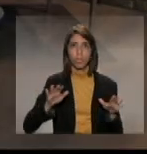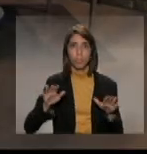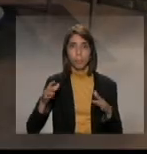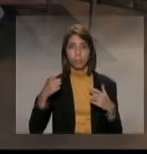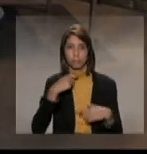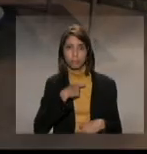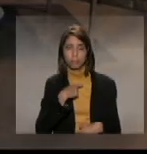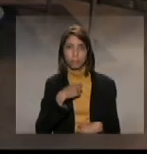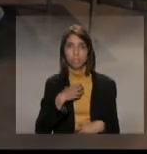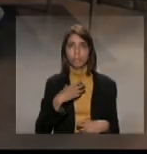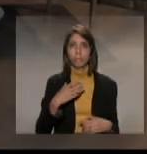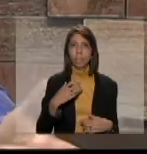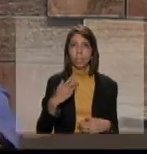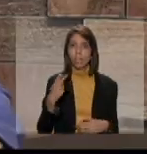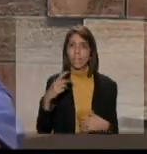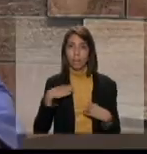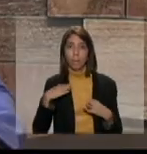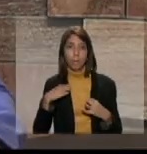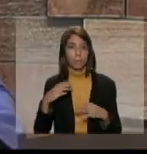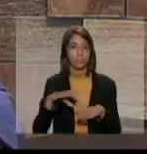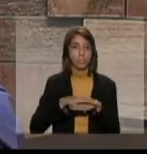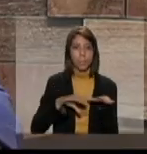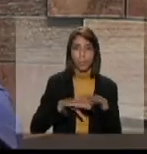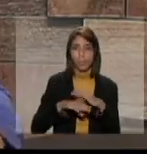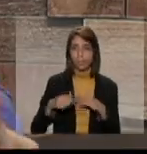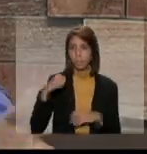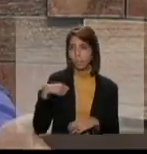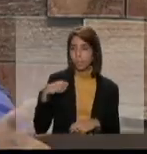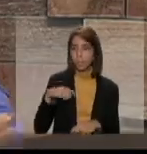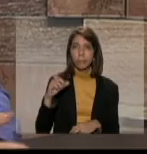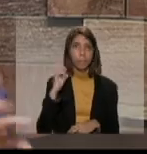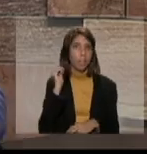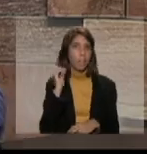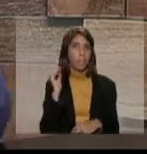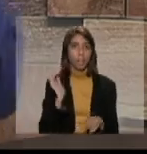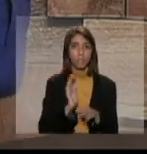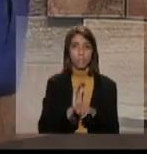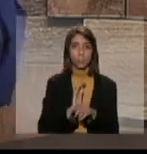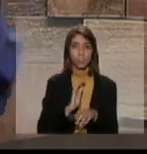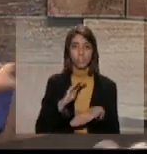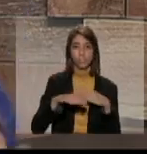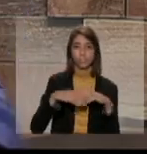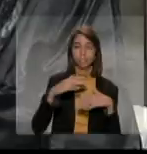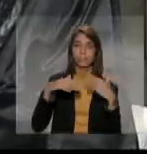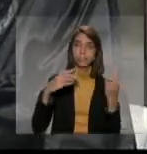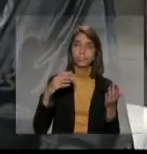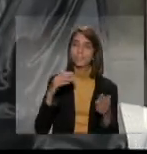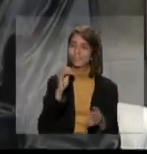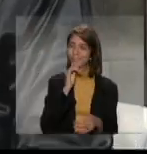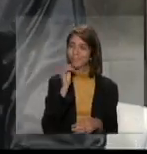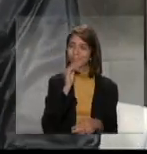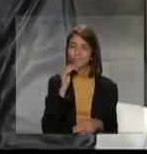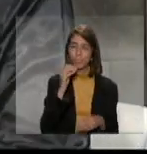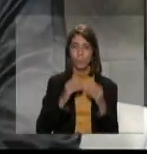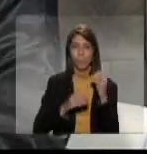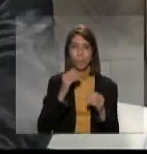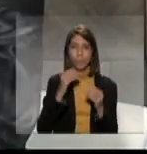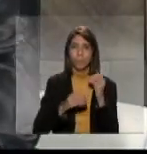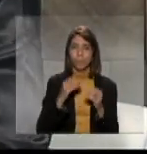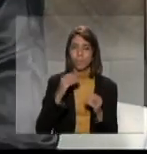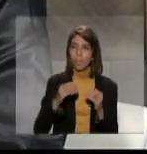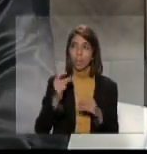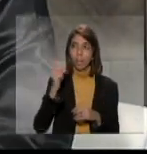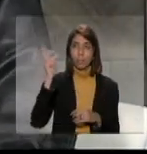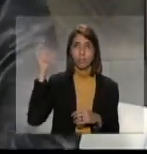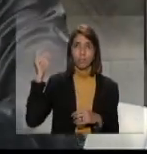movimentar dentro né desse personagem desse vestido dessa roupa de sapato com essa bolsa com esse cabelo acho que ajuda a transportar zelaya por exemplo uma